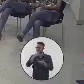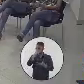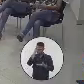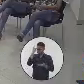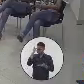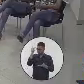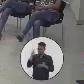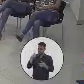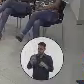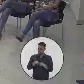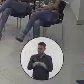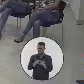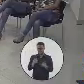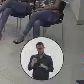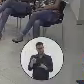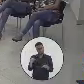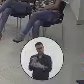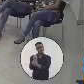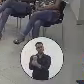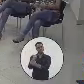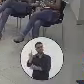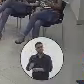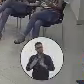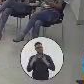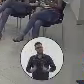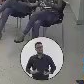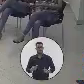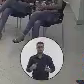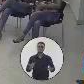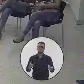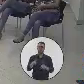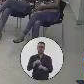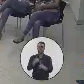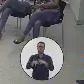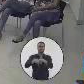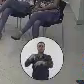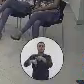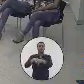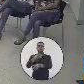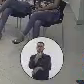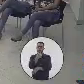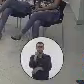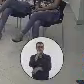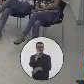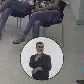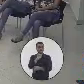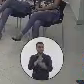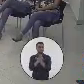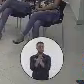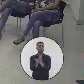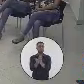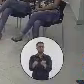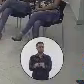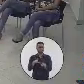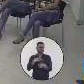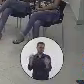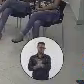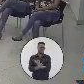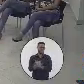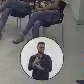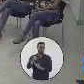direitos, da proteção e garantia dos direitos humanos da população de homens e mulheres trans, e